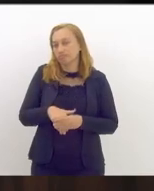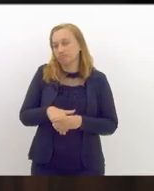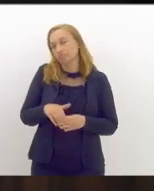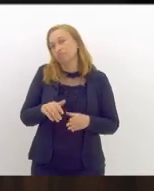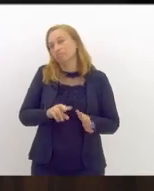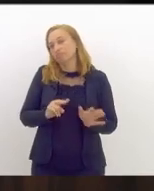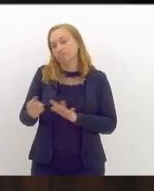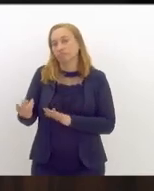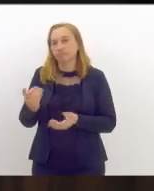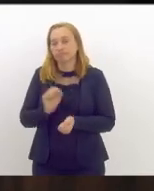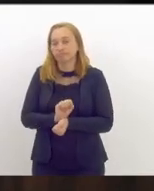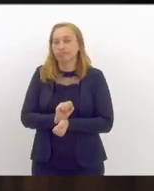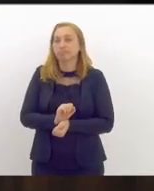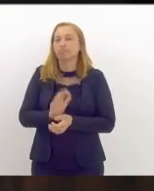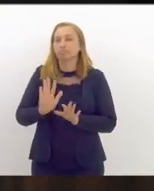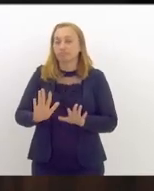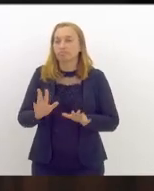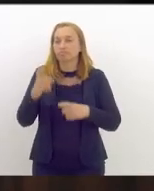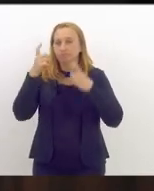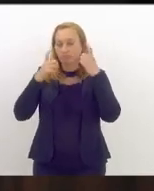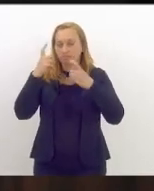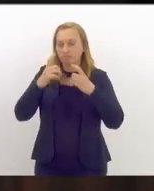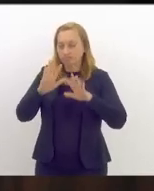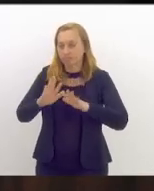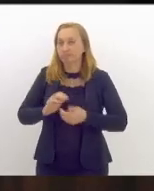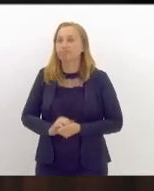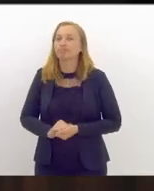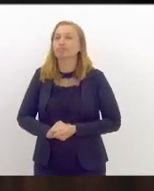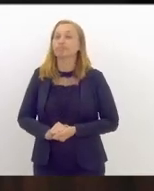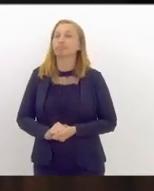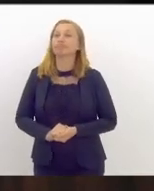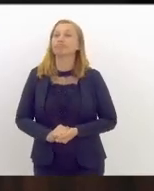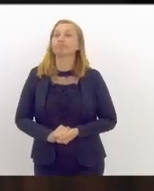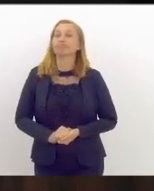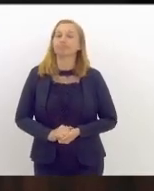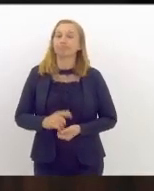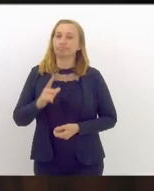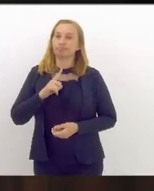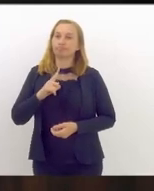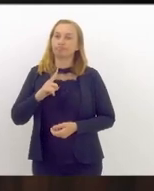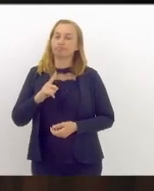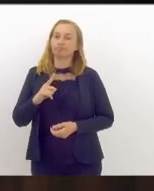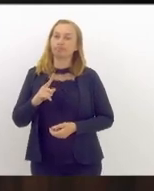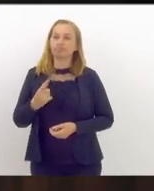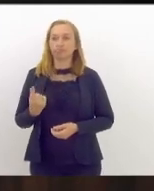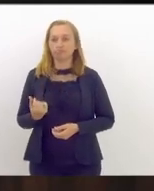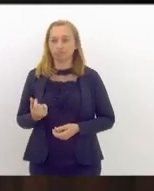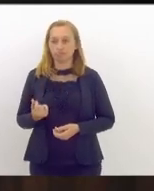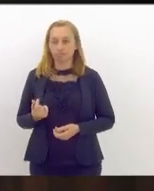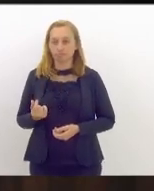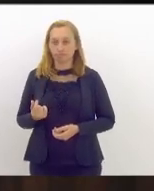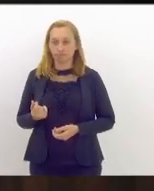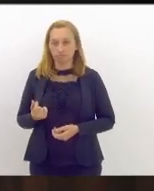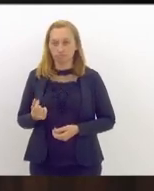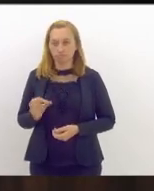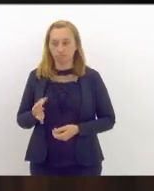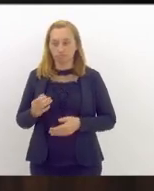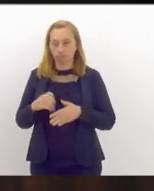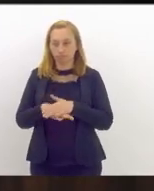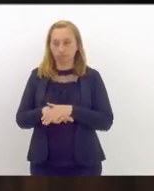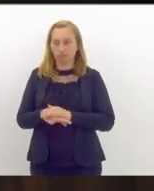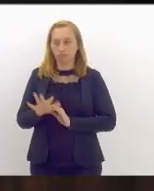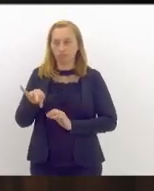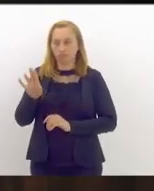reabre agora qual é a preocupação disso nós temos saldo no fundo sem problema é que